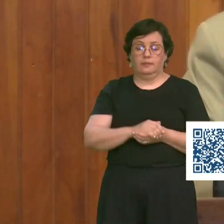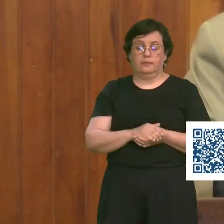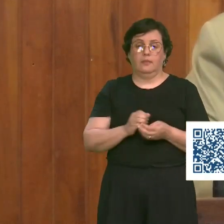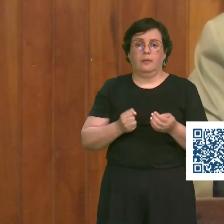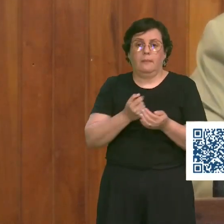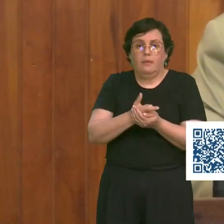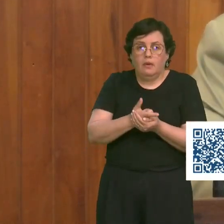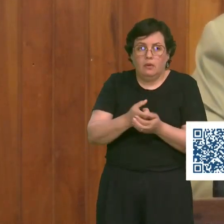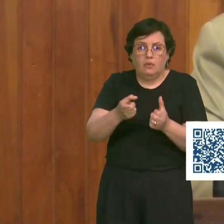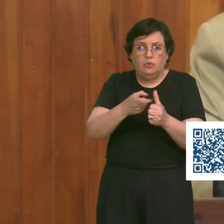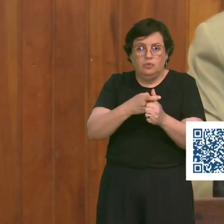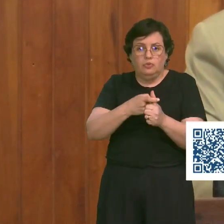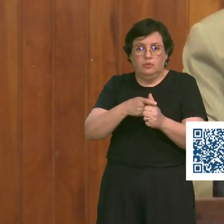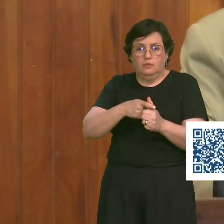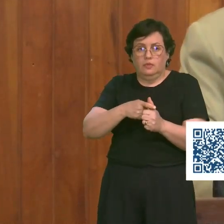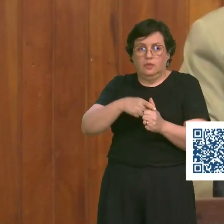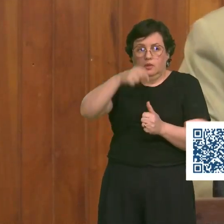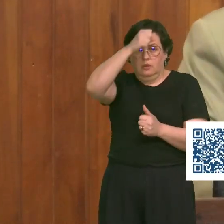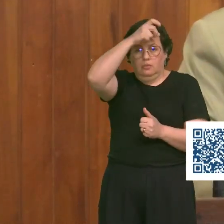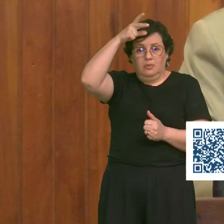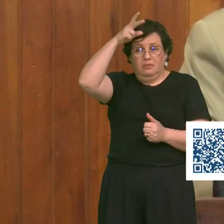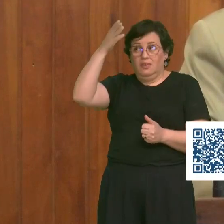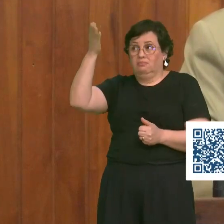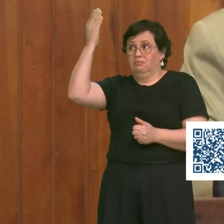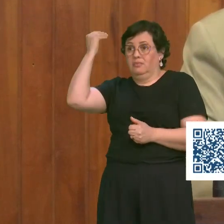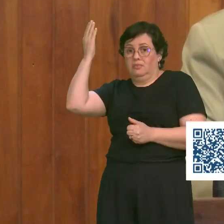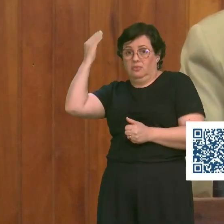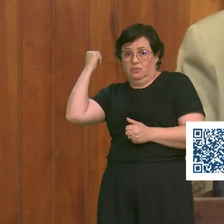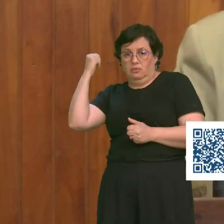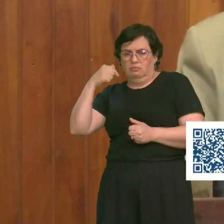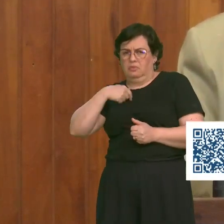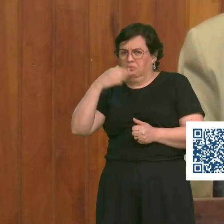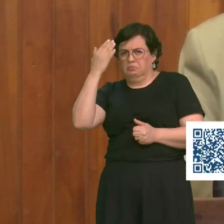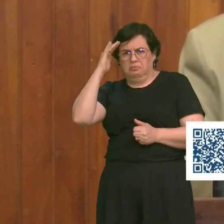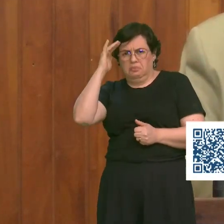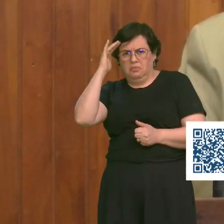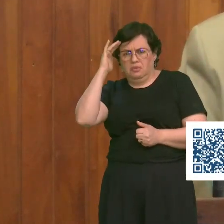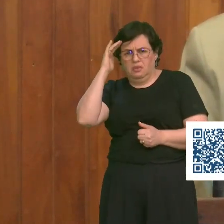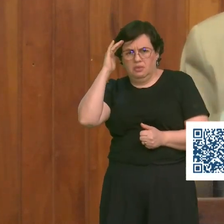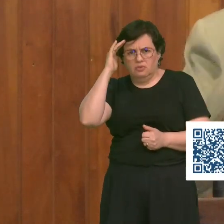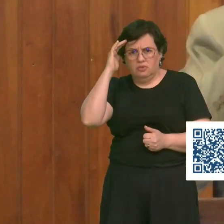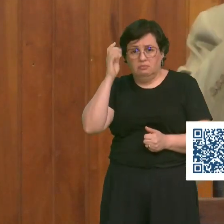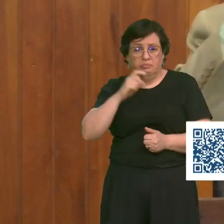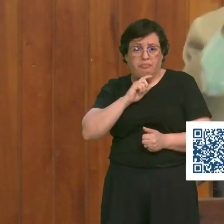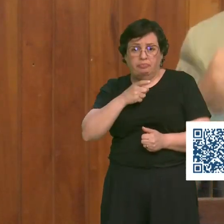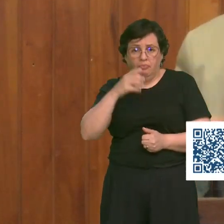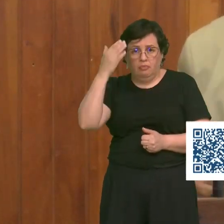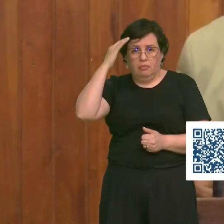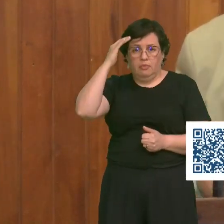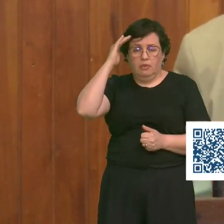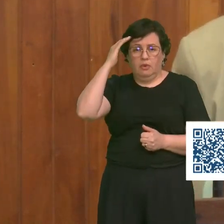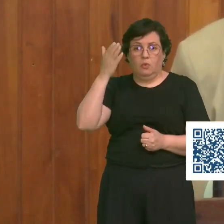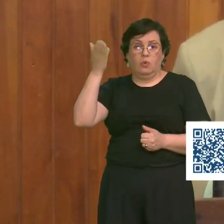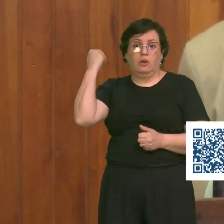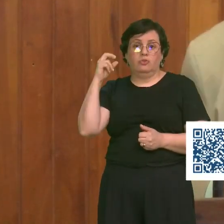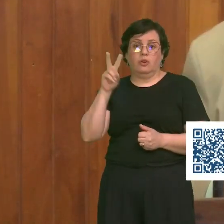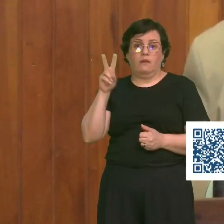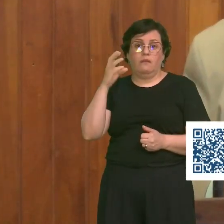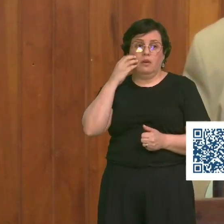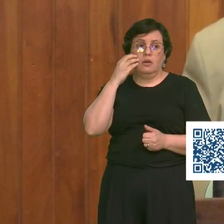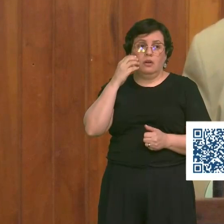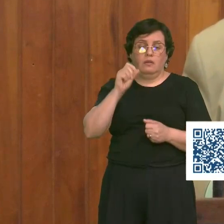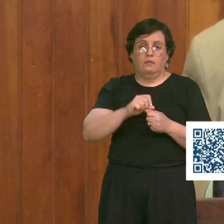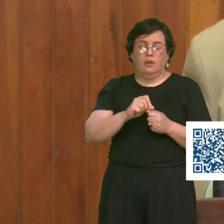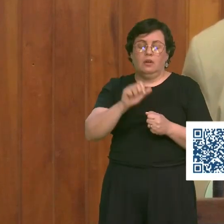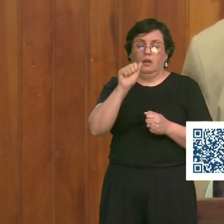ele pagou dívida do governo anterior Eu também não entendi ninguém entendeu o ex-prefeito Vinícius fez